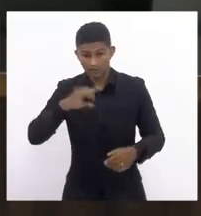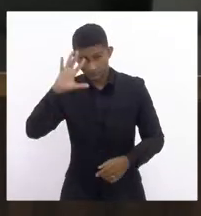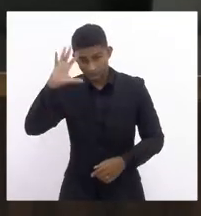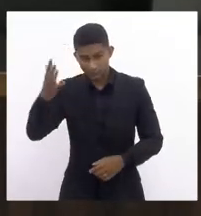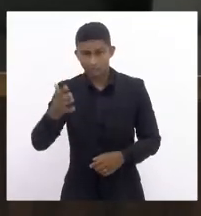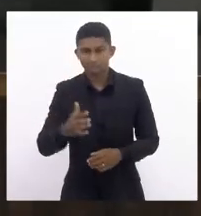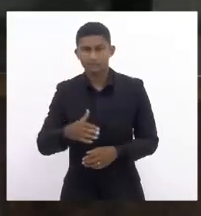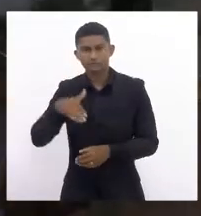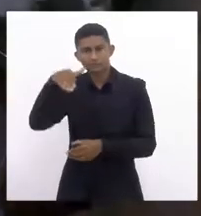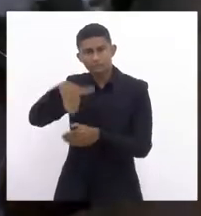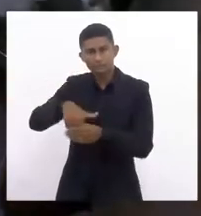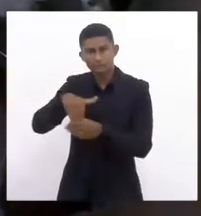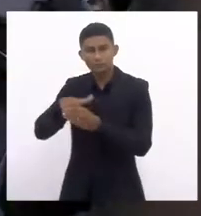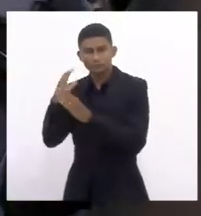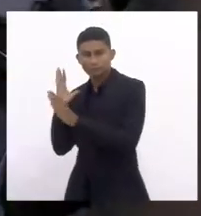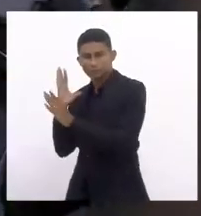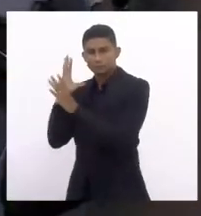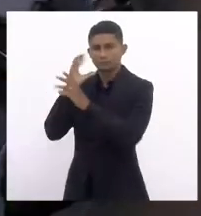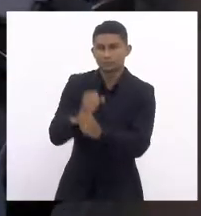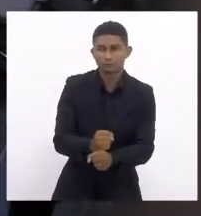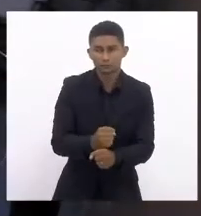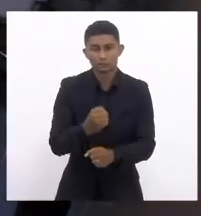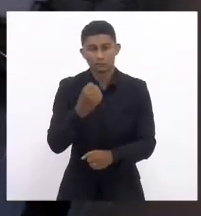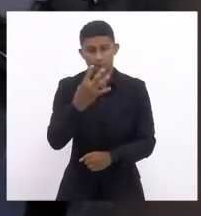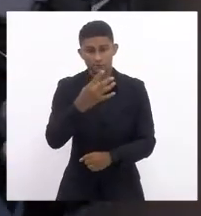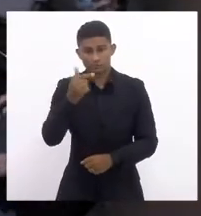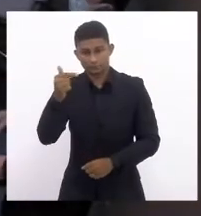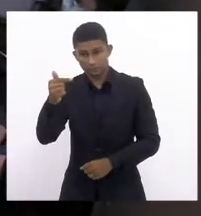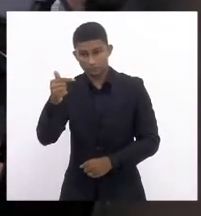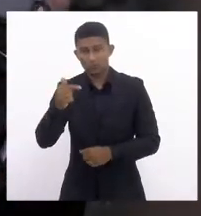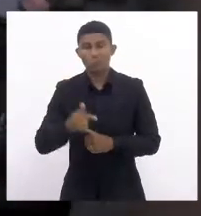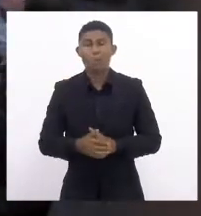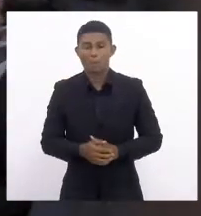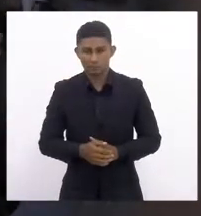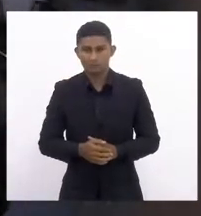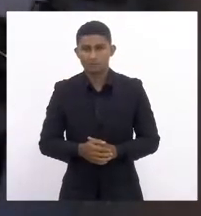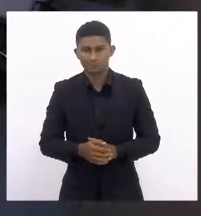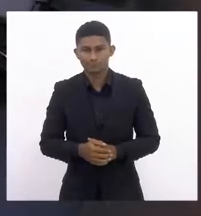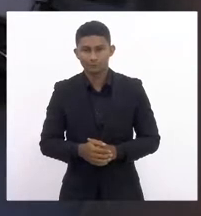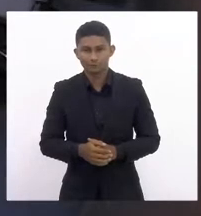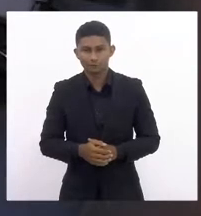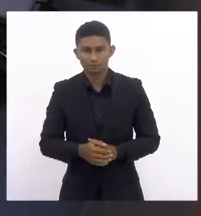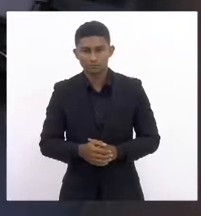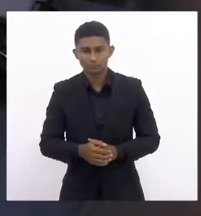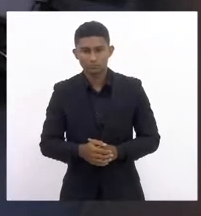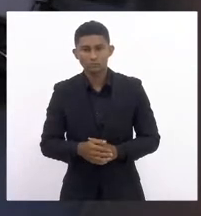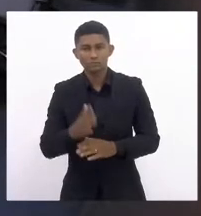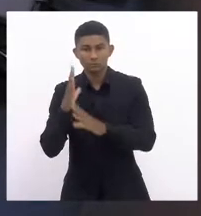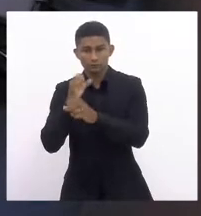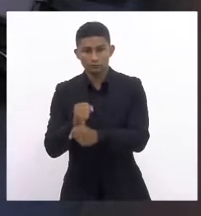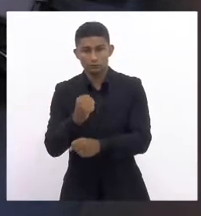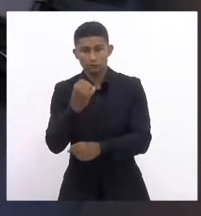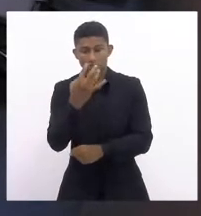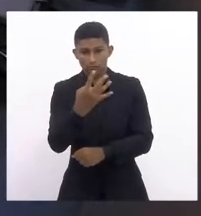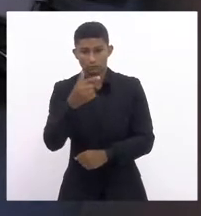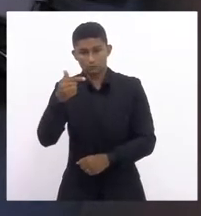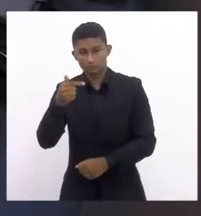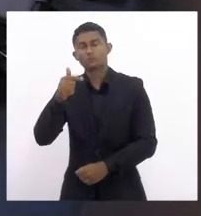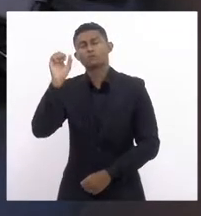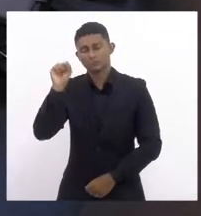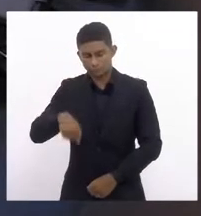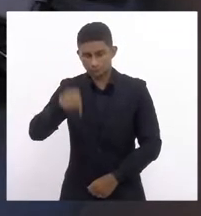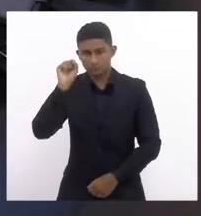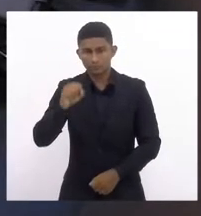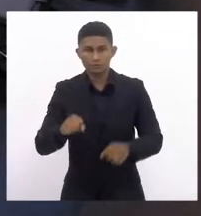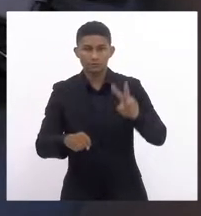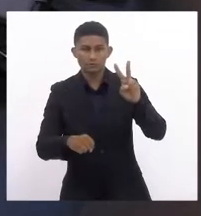47, senhores parlamentares, salvos as declarações de votos. 47 votos, sim, e os vetos